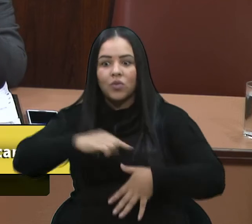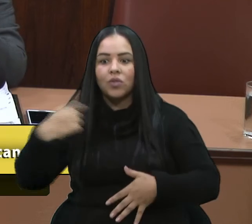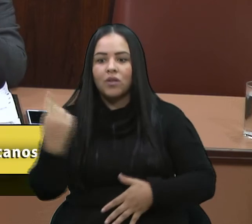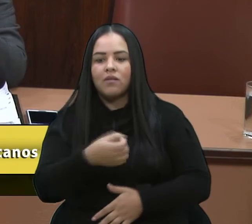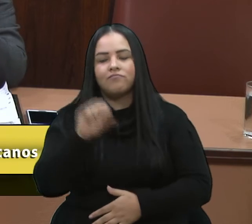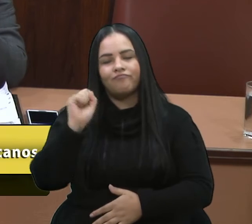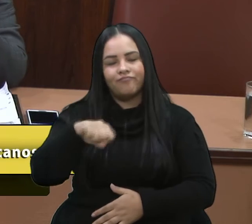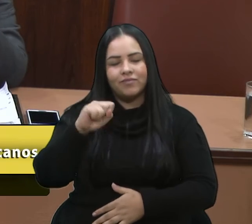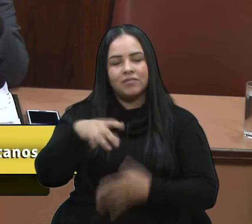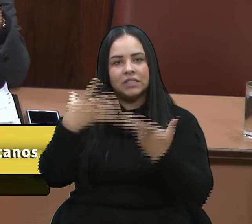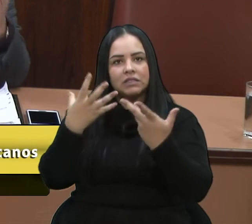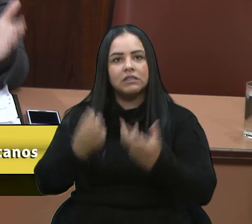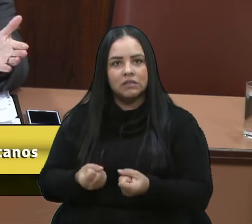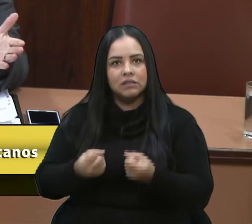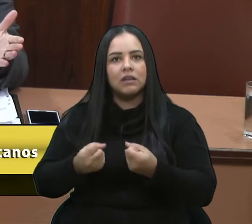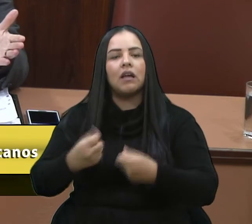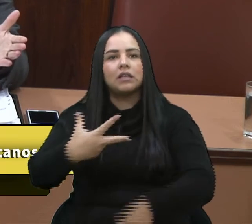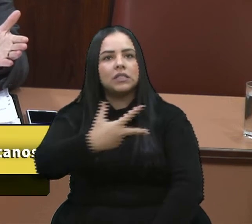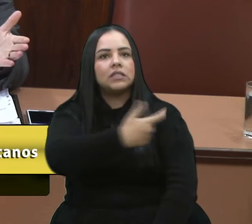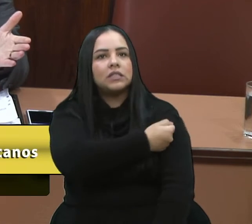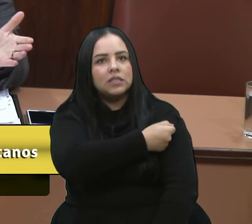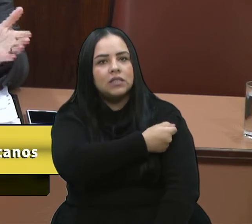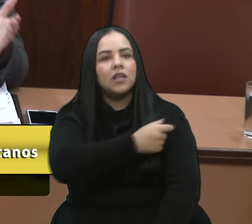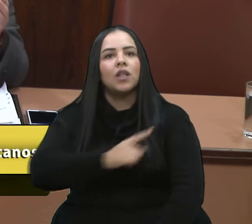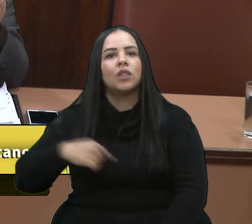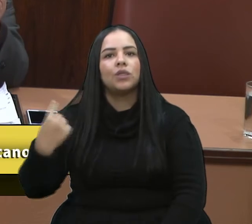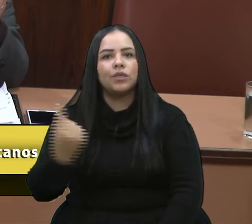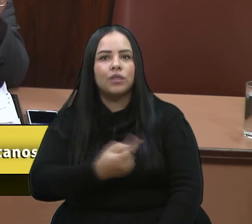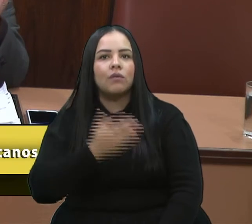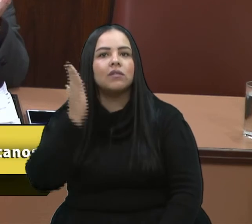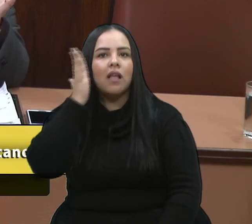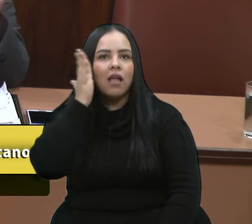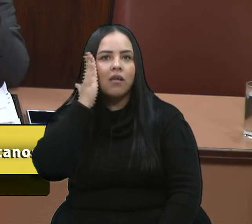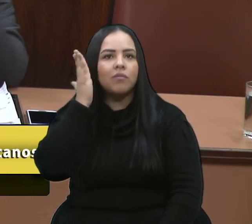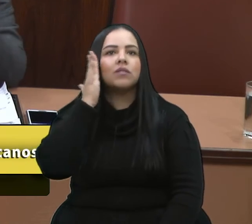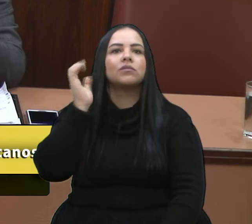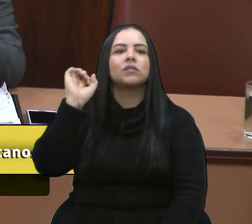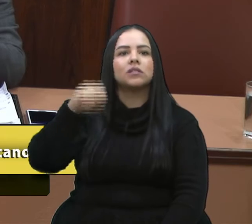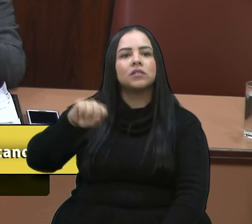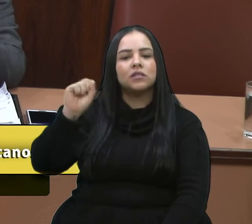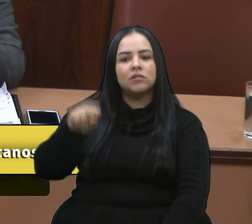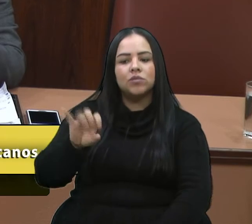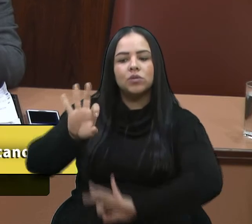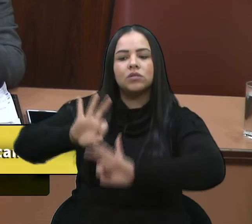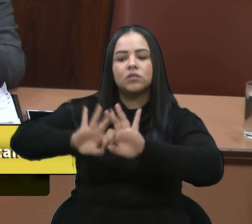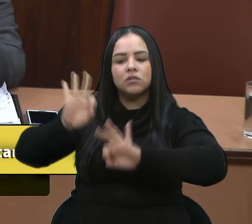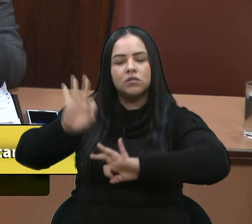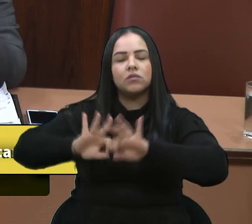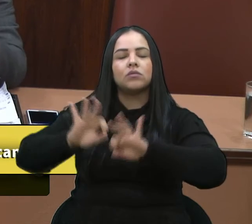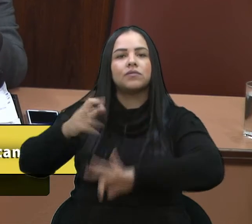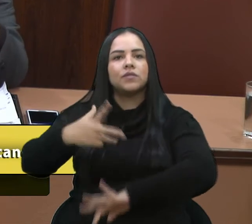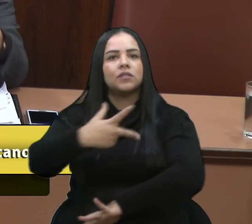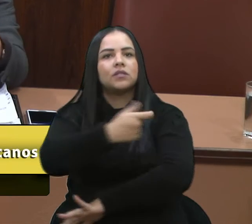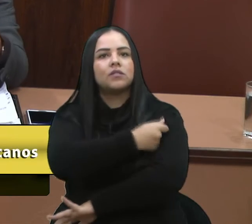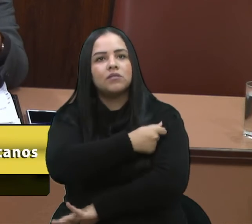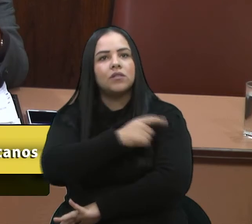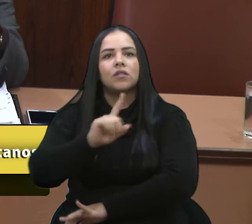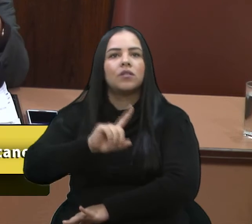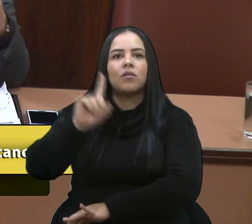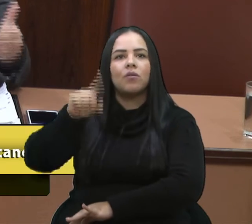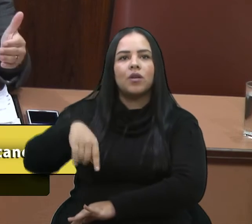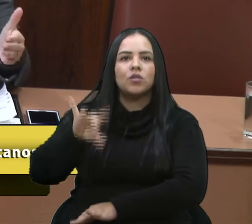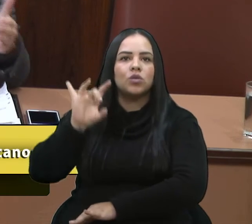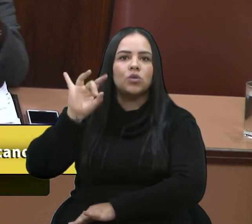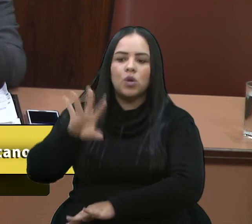da vacina. E nós sabemos que para o planejamento da vacinação não depende apenas